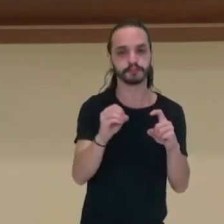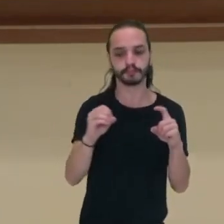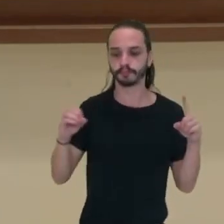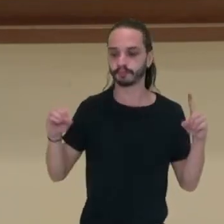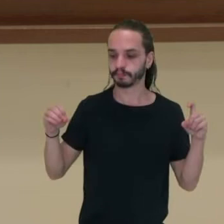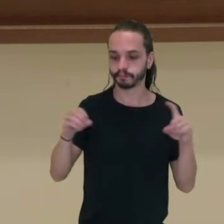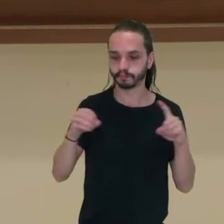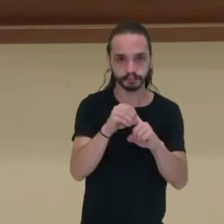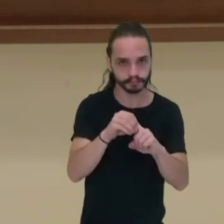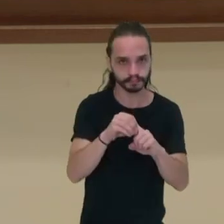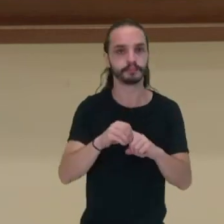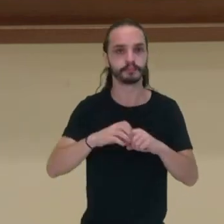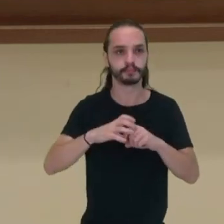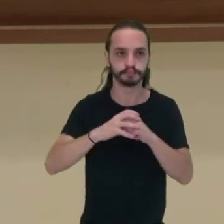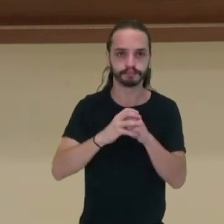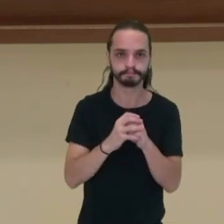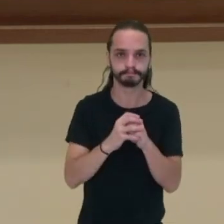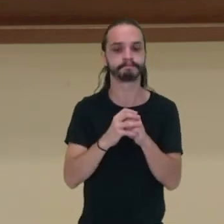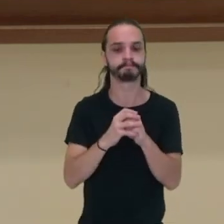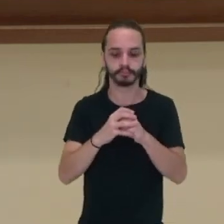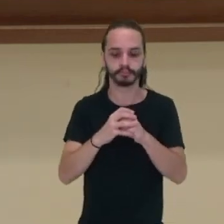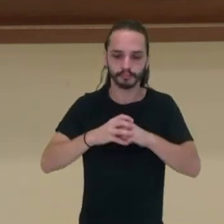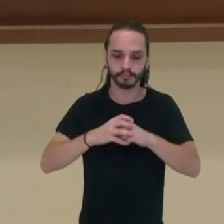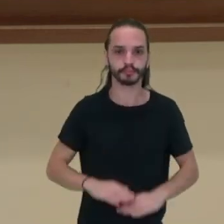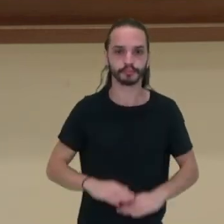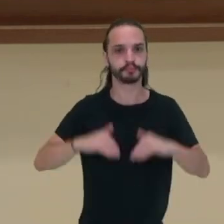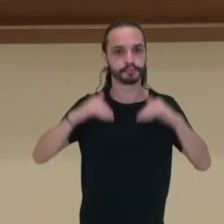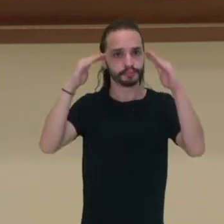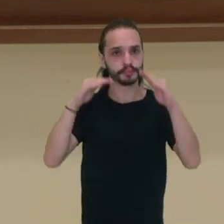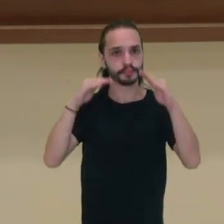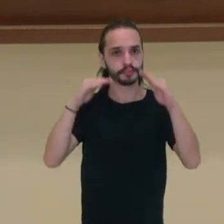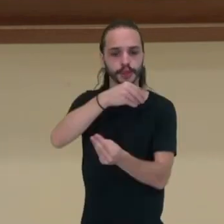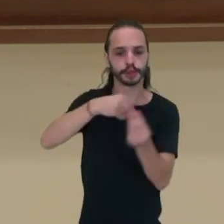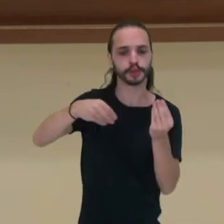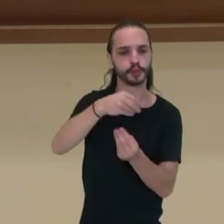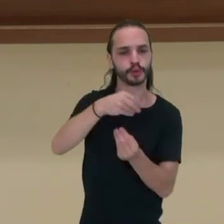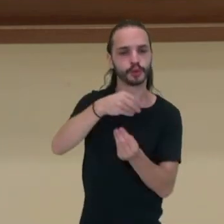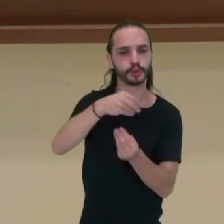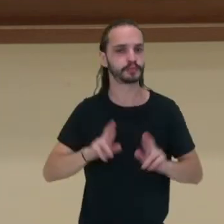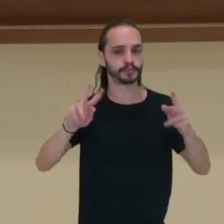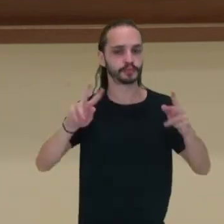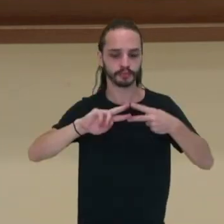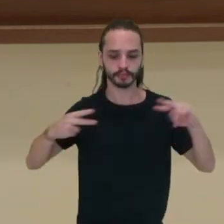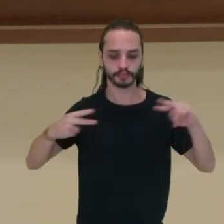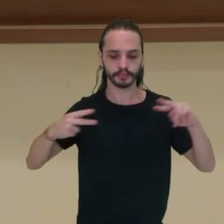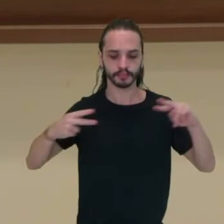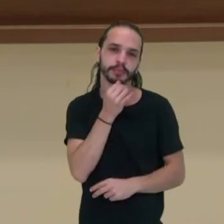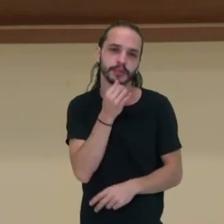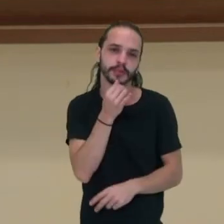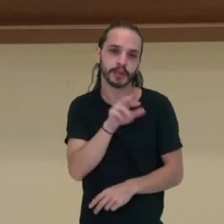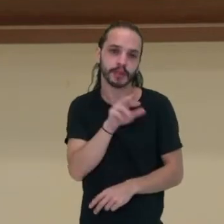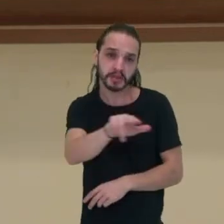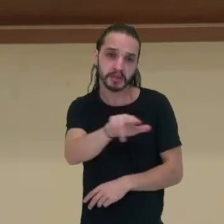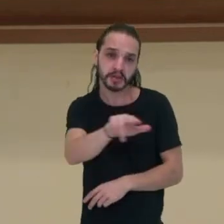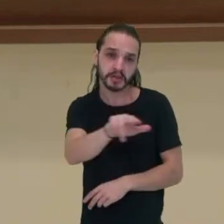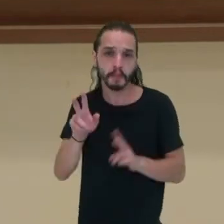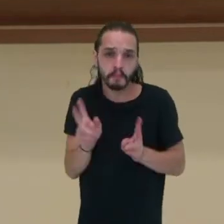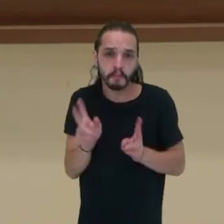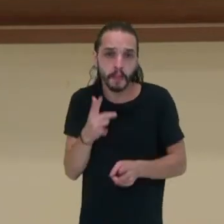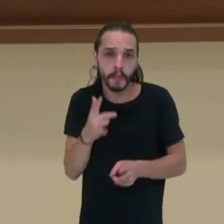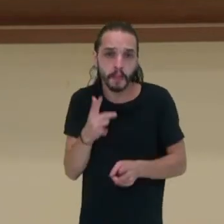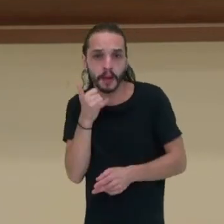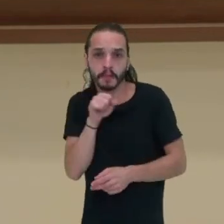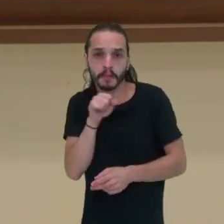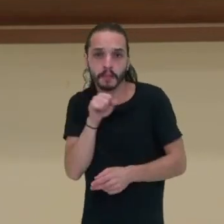se unem, né? E dão ali uma mistura diferenciada. Nossos irmãos, de mesmo pai e mesma mãe, também